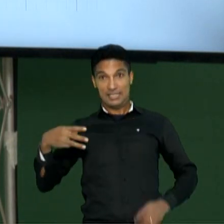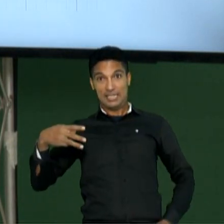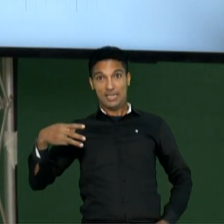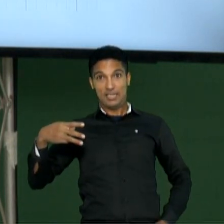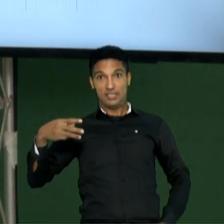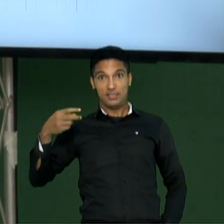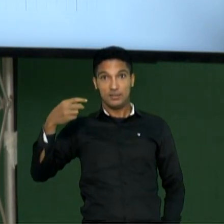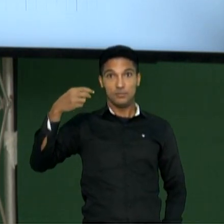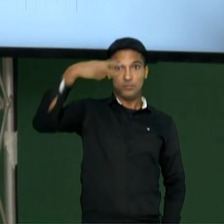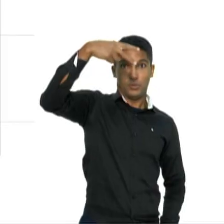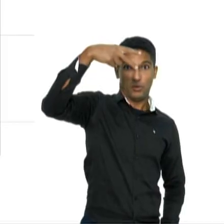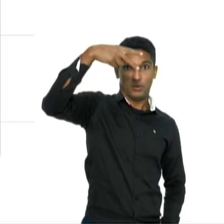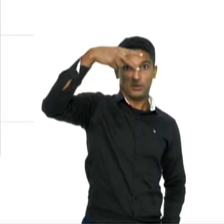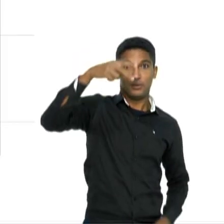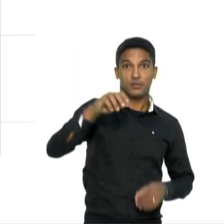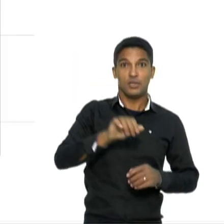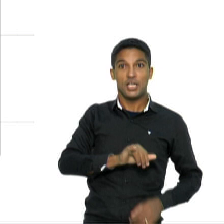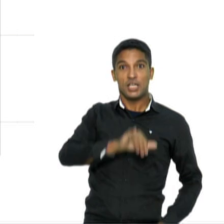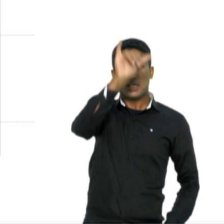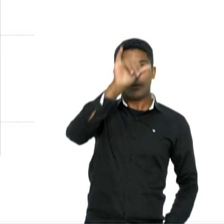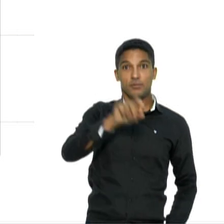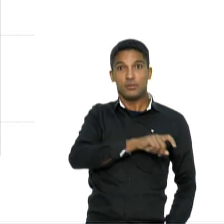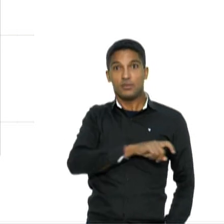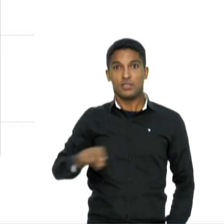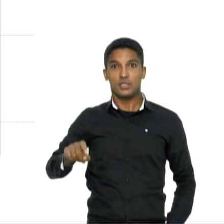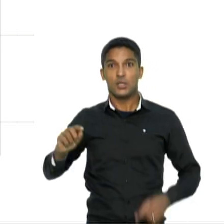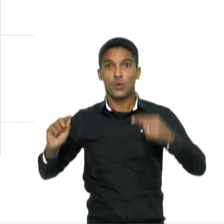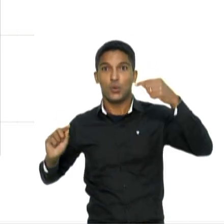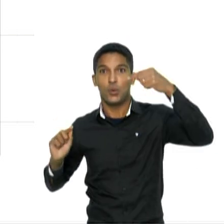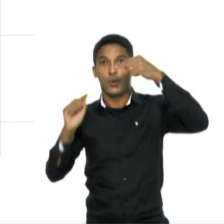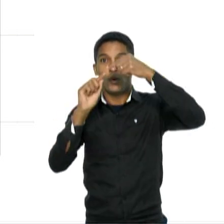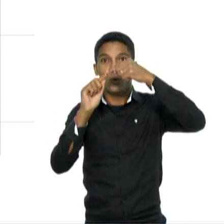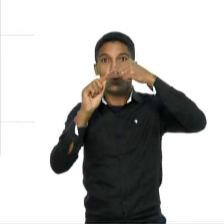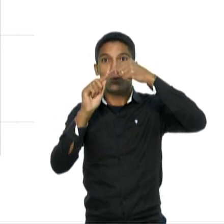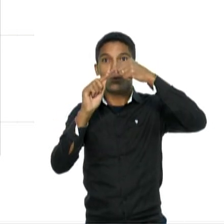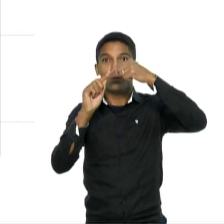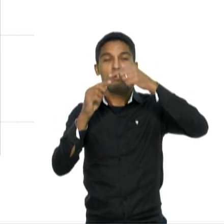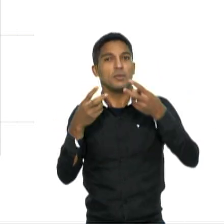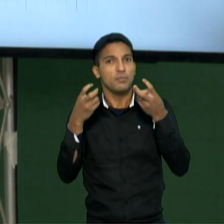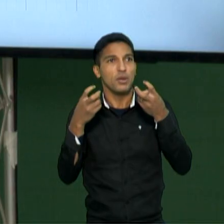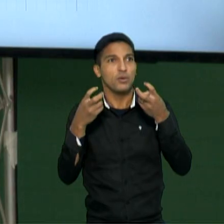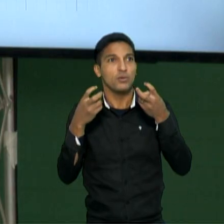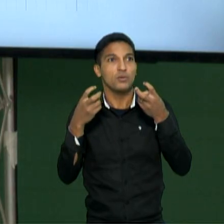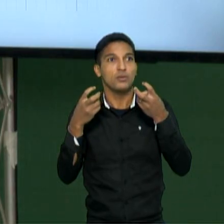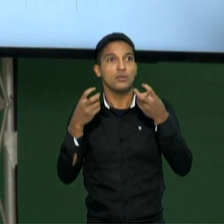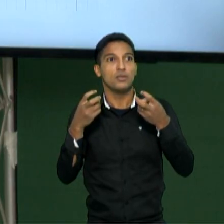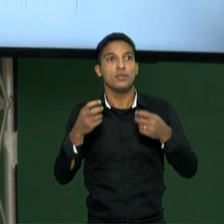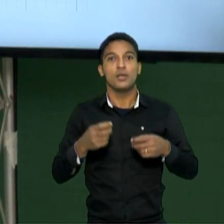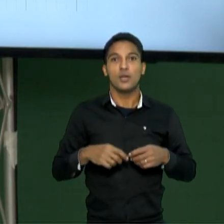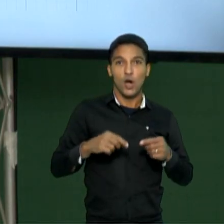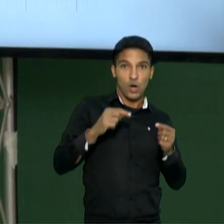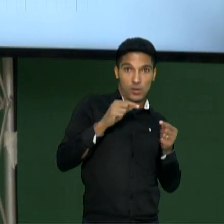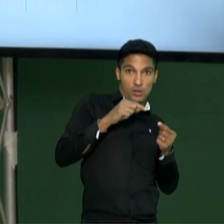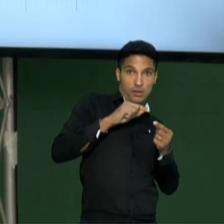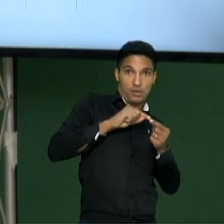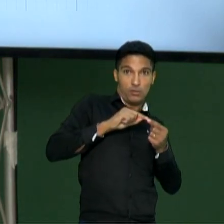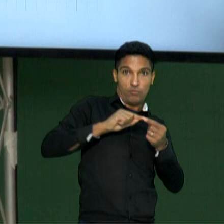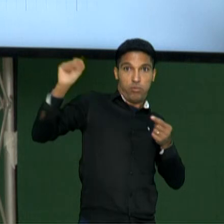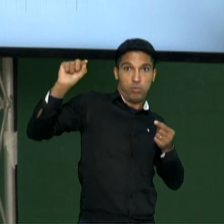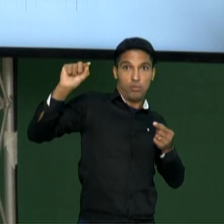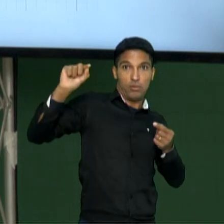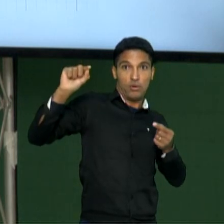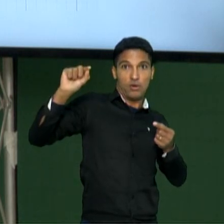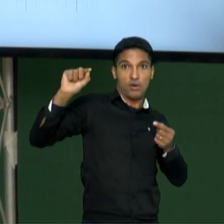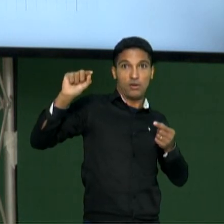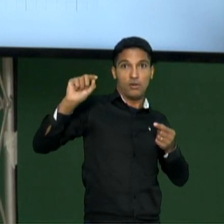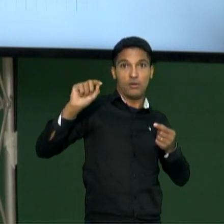aqui. Ligando essas linhas, eu tenho o meu último ponto. Então, perceba que eu tenho aqui meus 5 pontos, né? 5